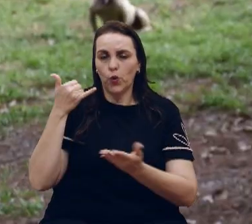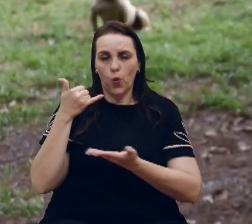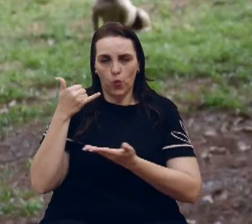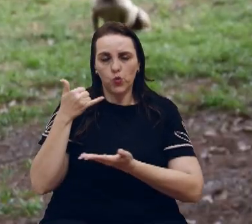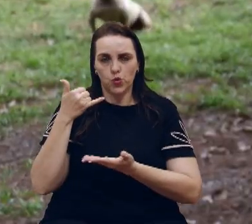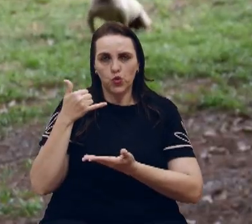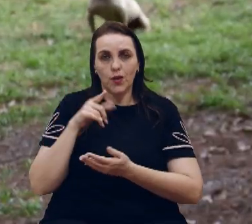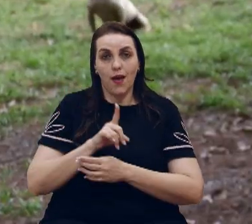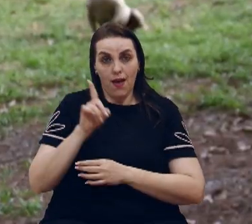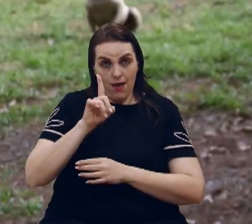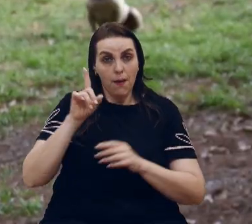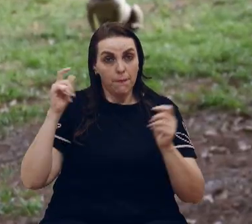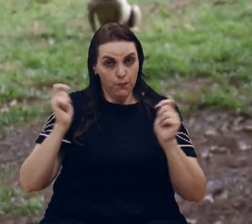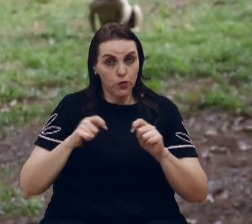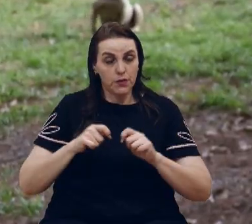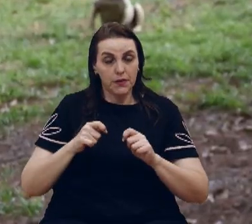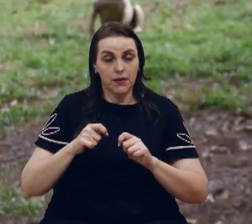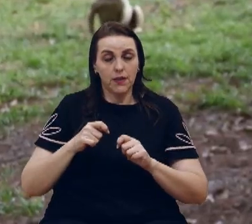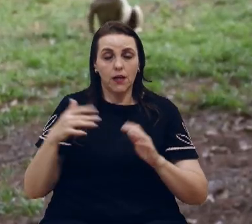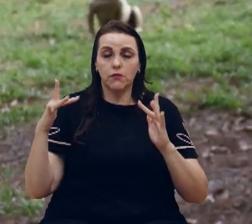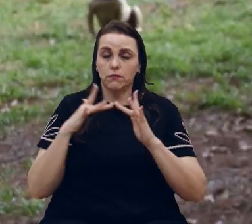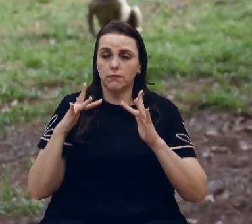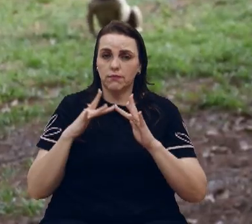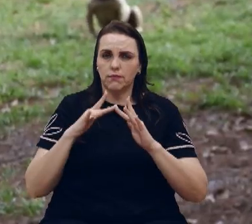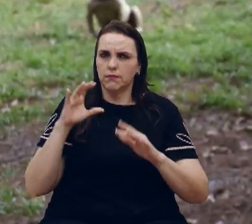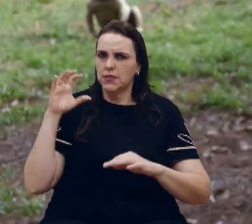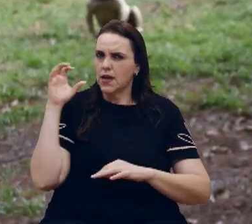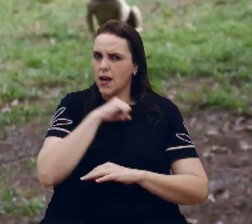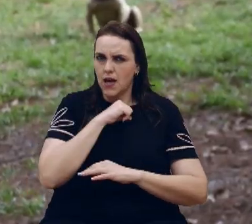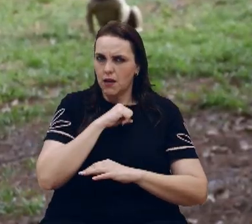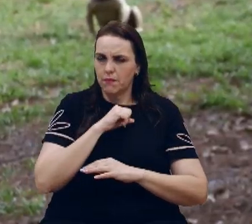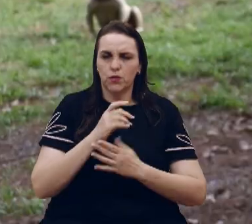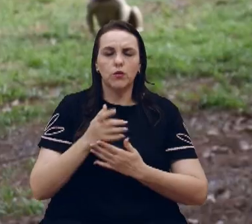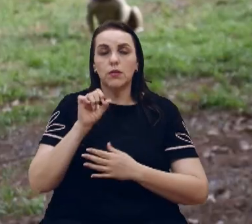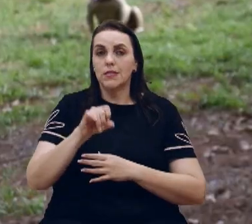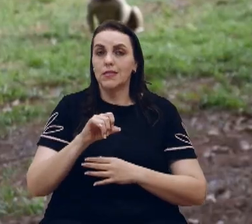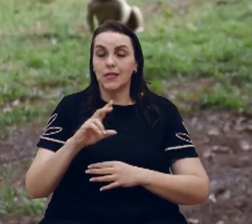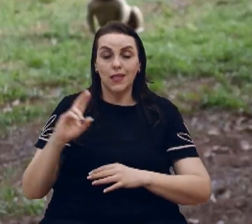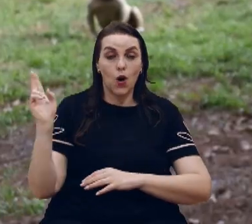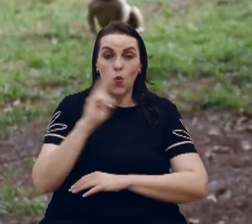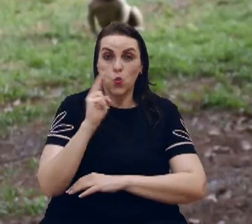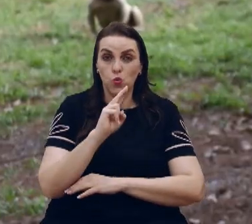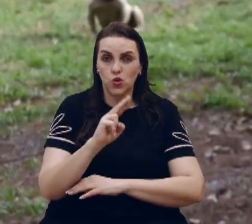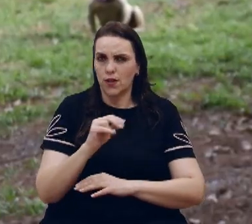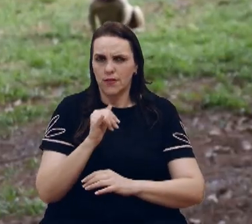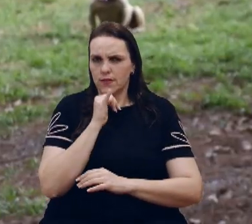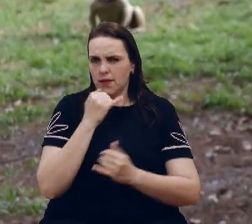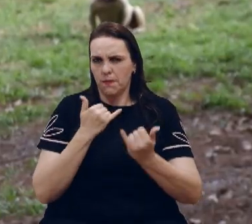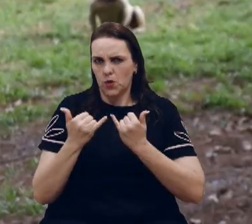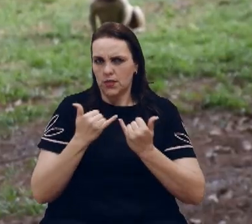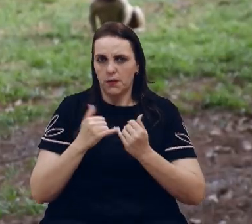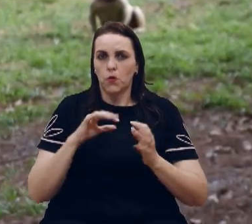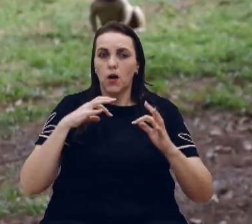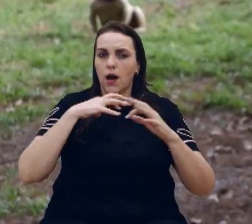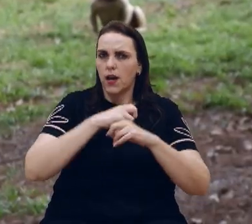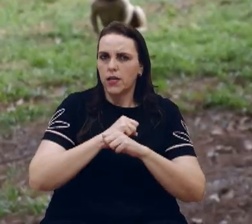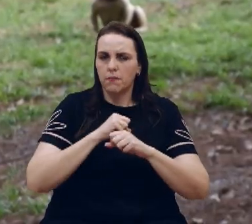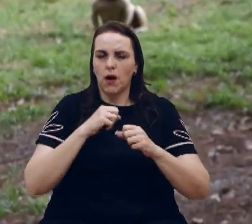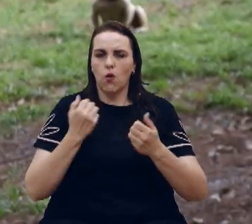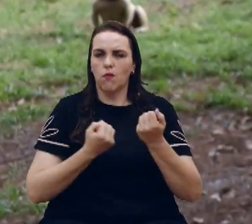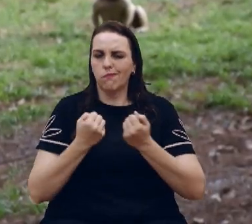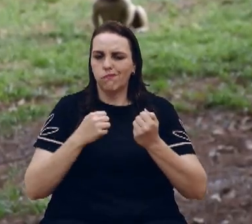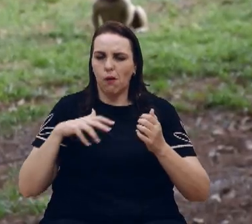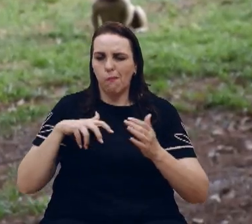que ali as pessoas elas conseguem entrar em contato mais rápido com a gente quando é um caso emergencial, por exemplo, um animal que foi atropelado e